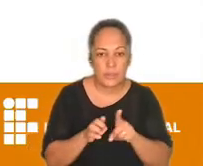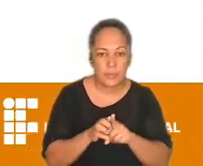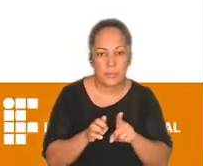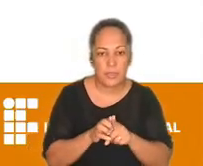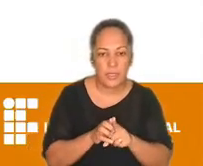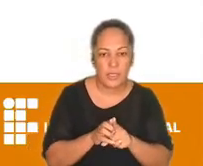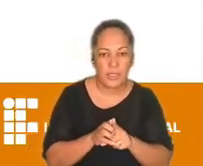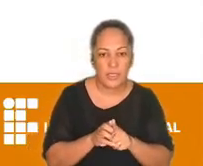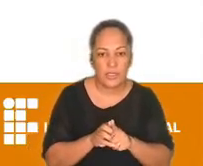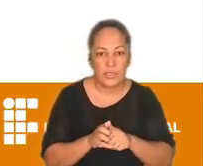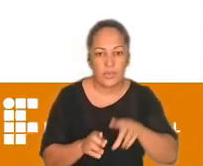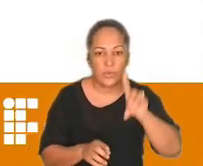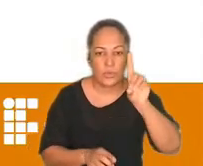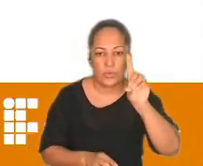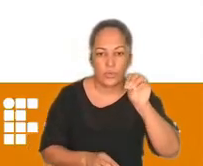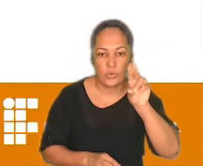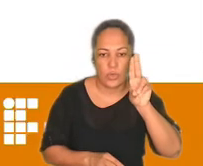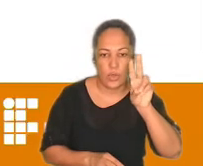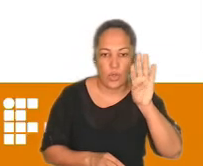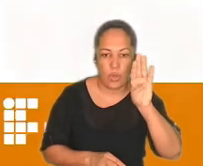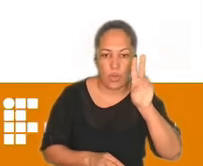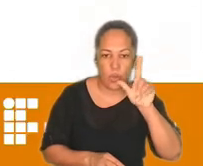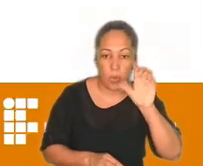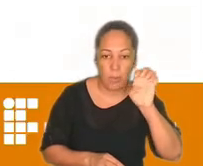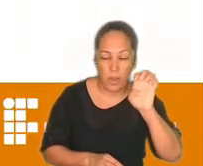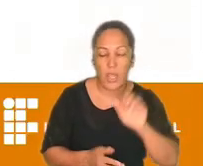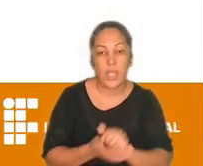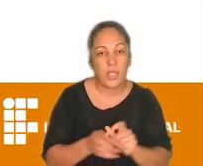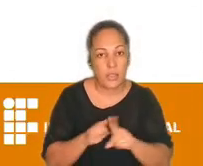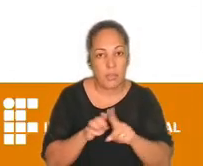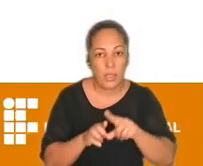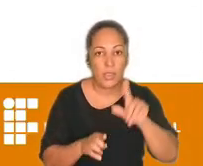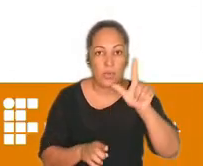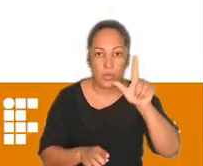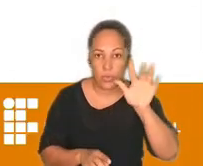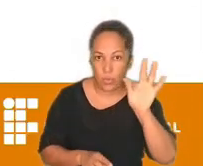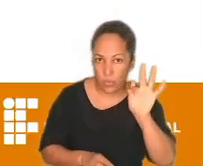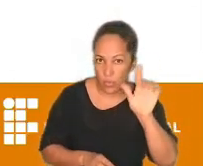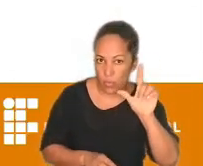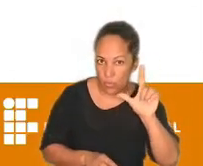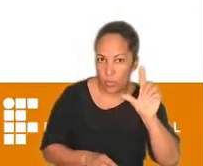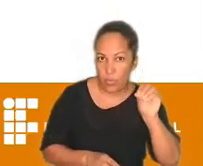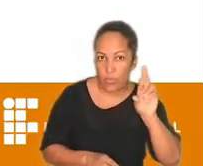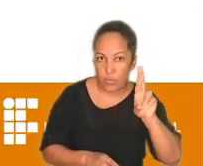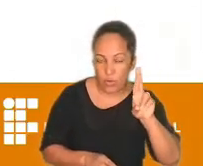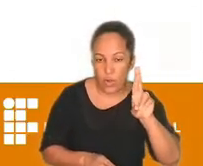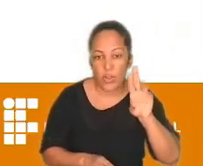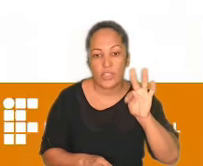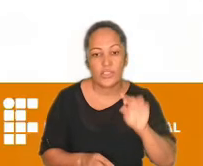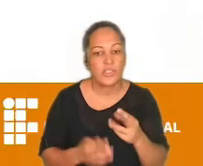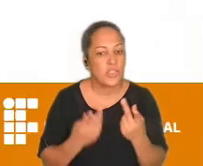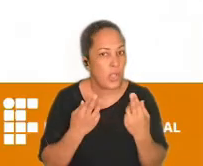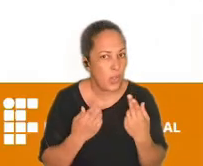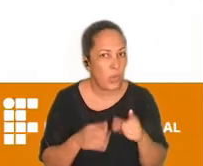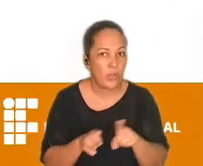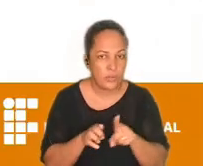float, tá? Os dois fazem a mesma coisa, tá bom? Salvo é um tipo de dado para número fracionado. E temos